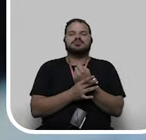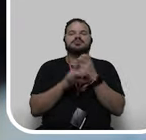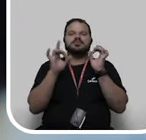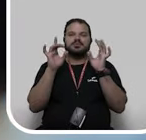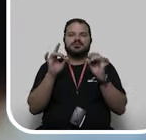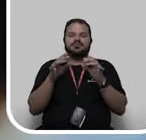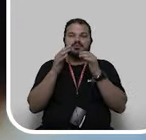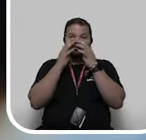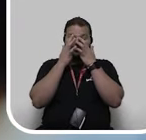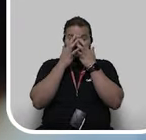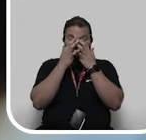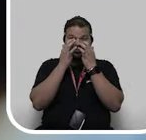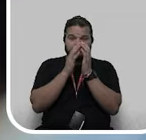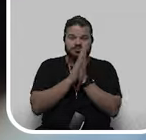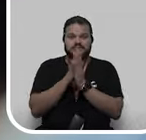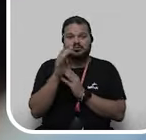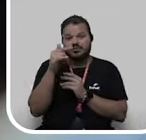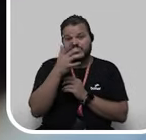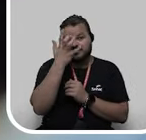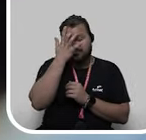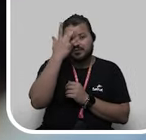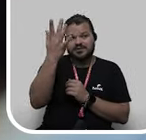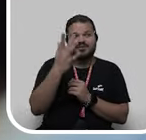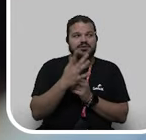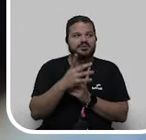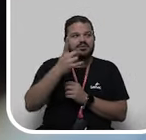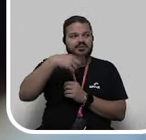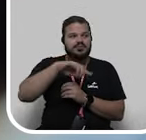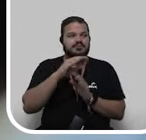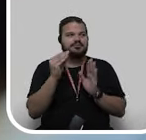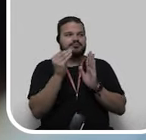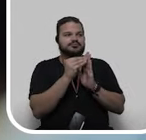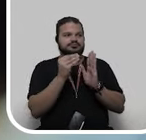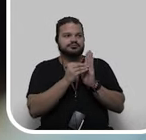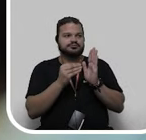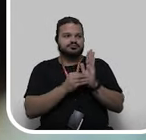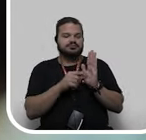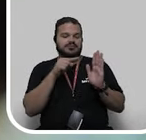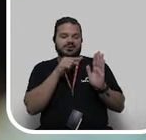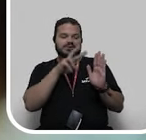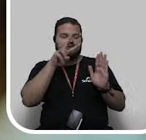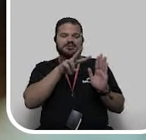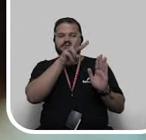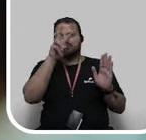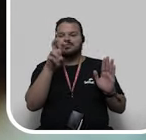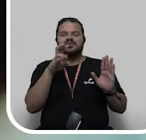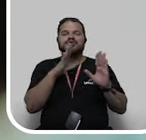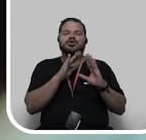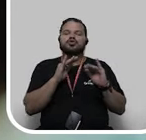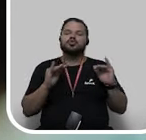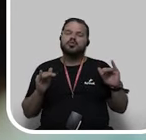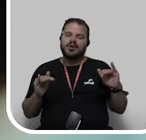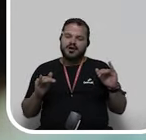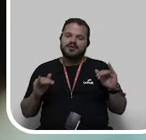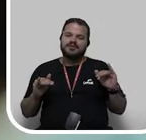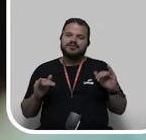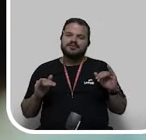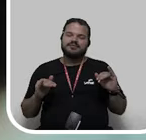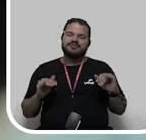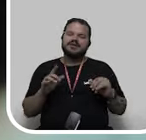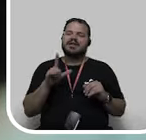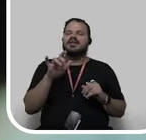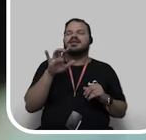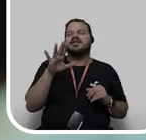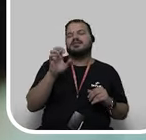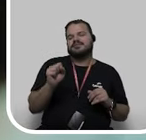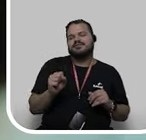papel, mas o de facilitar e de deixar que este tema seja suave e leve para todo mundo.